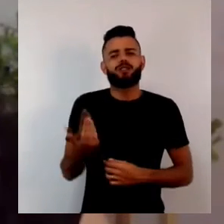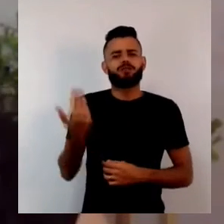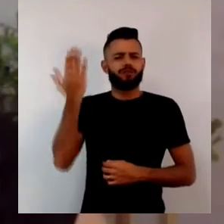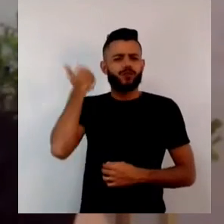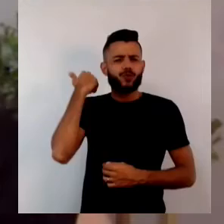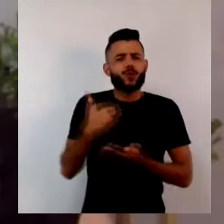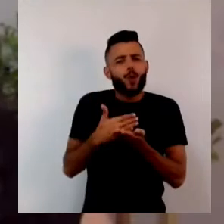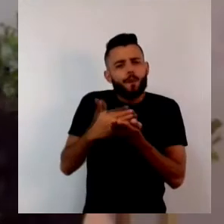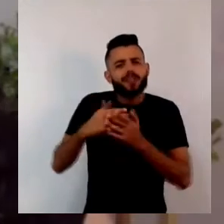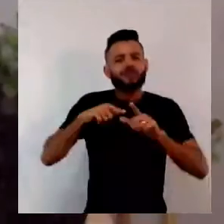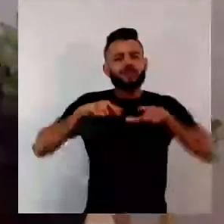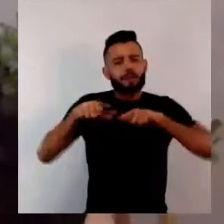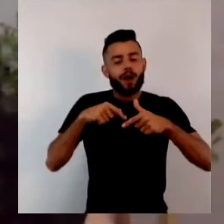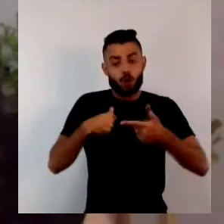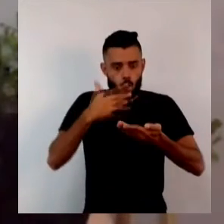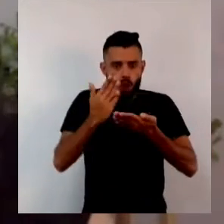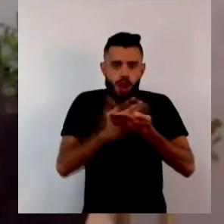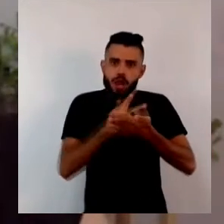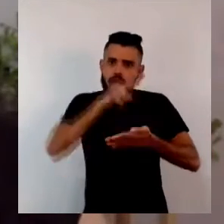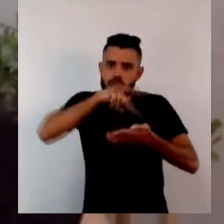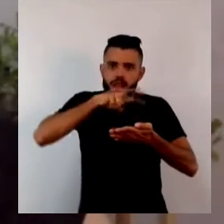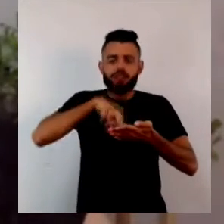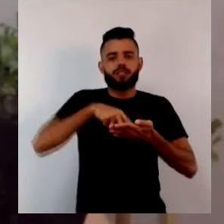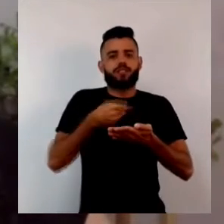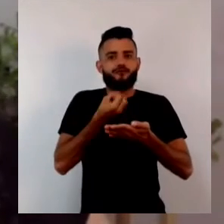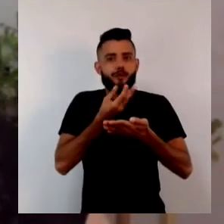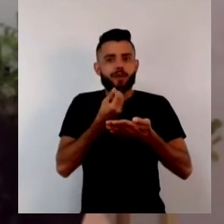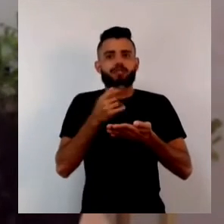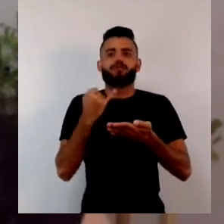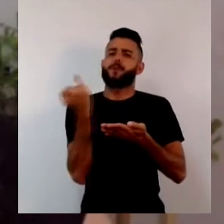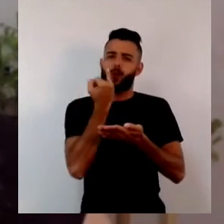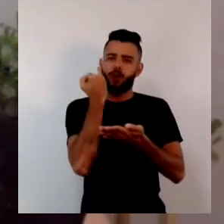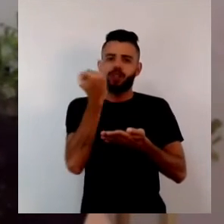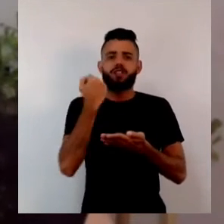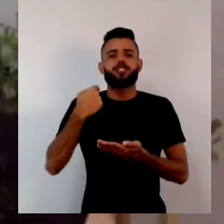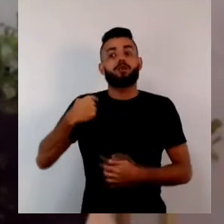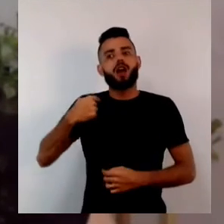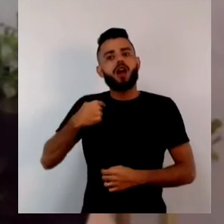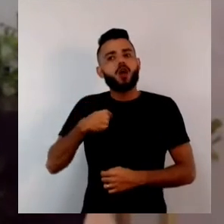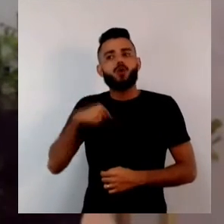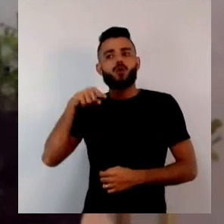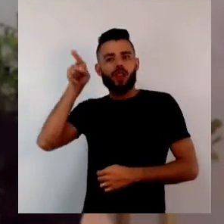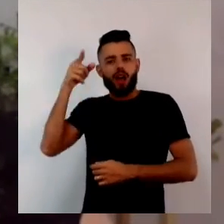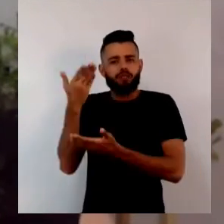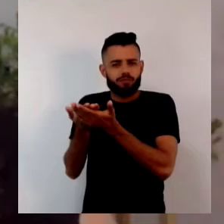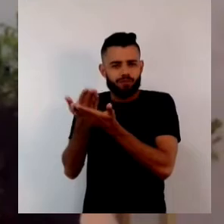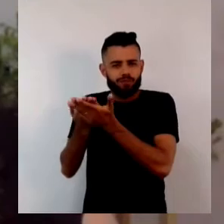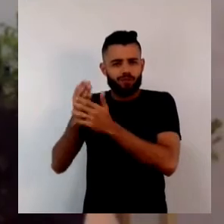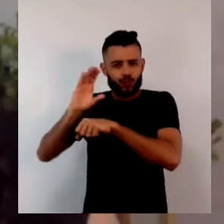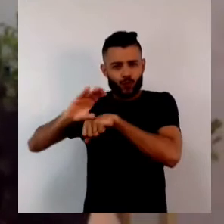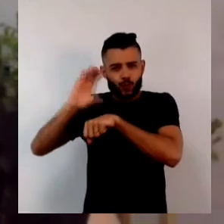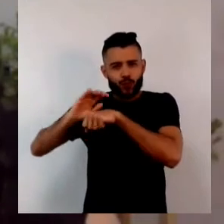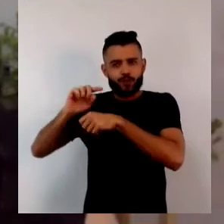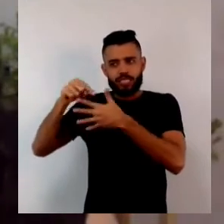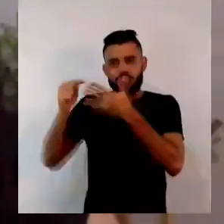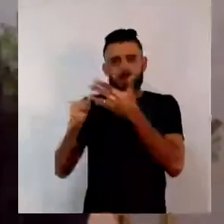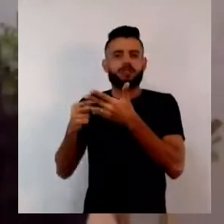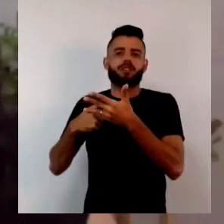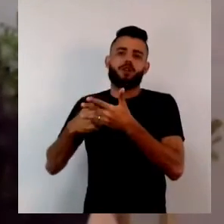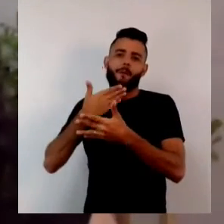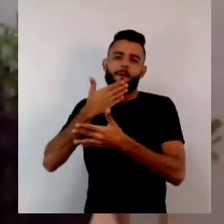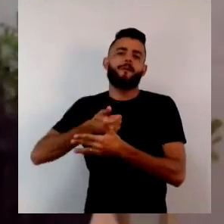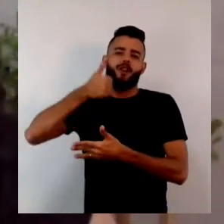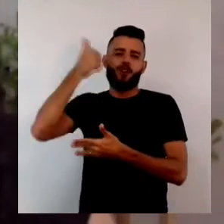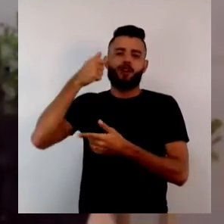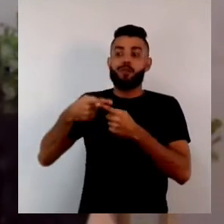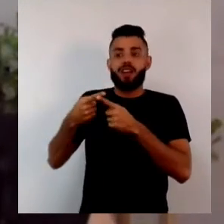para que eu tivesse um desempenho diferente na disciplina, que eu ainda não tinha conhecido. Foi essencial para